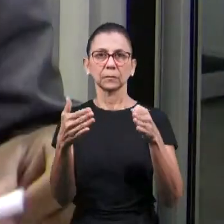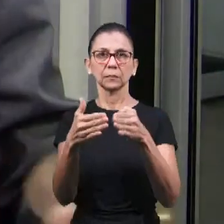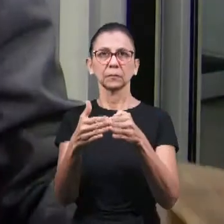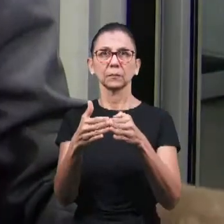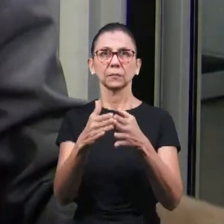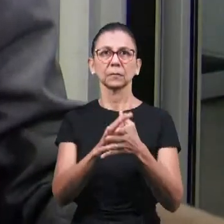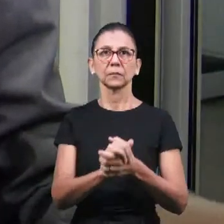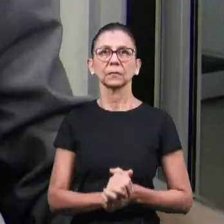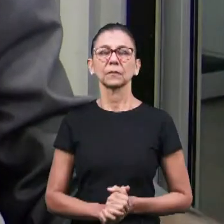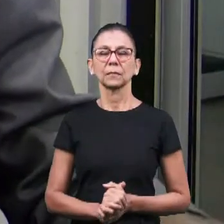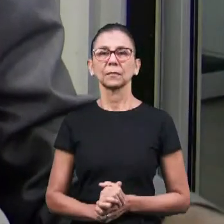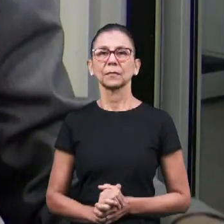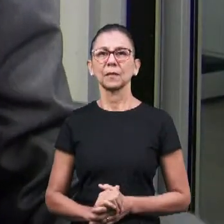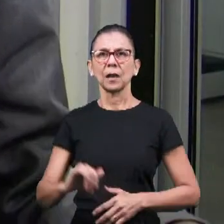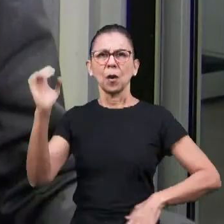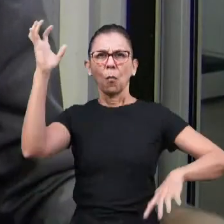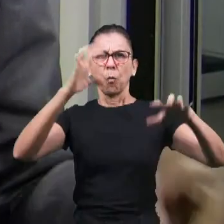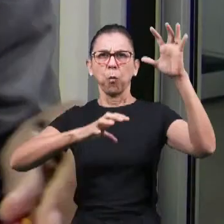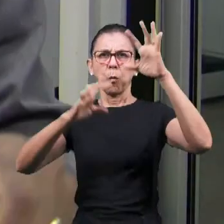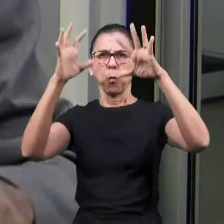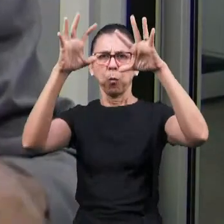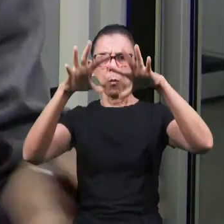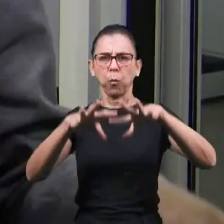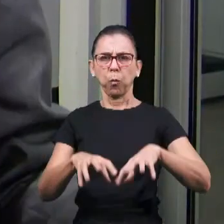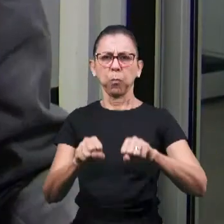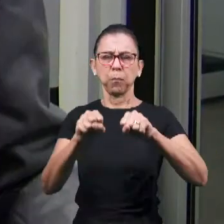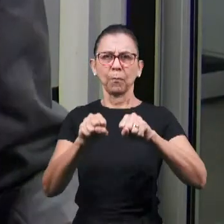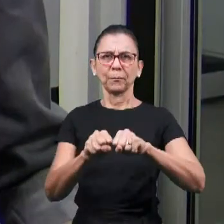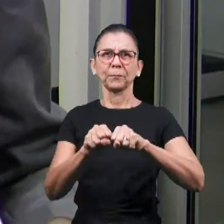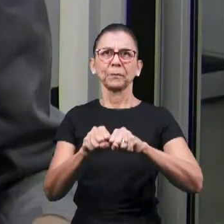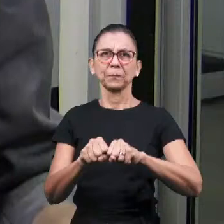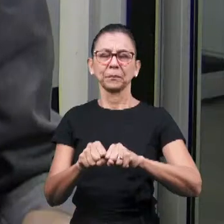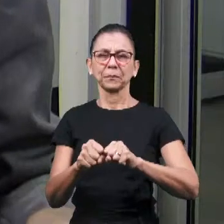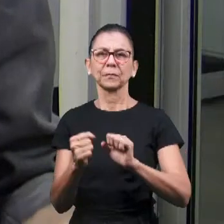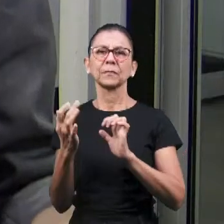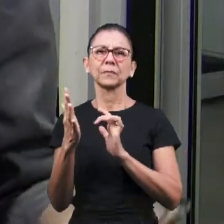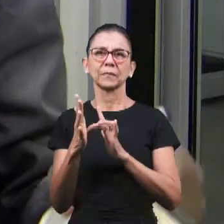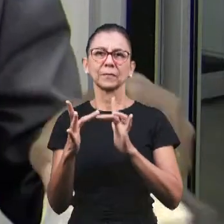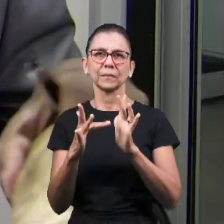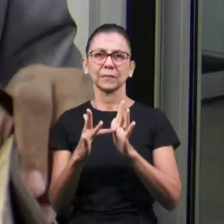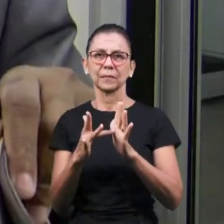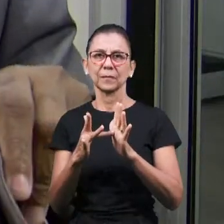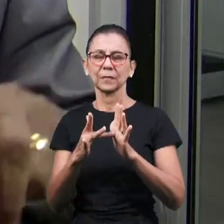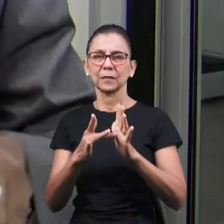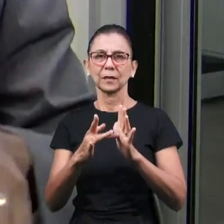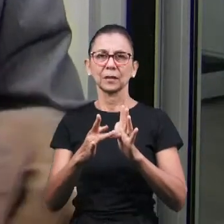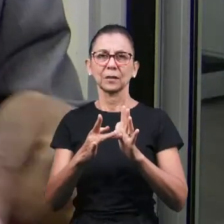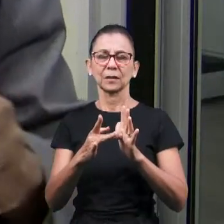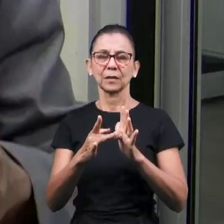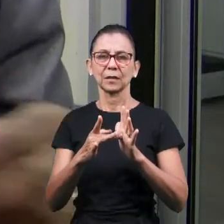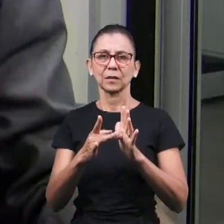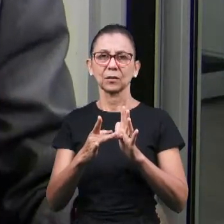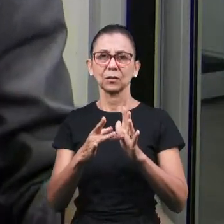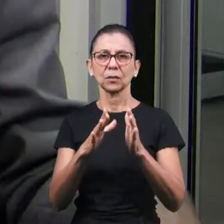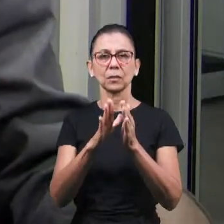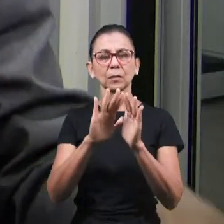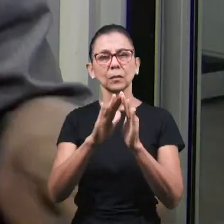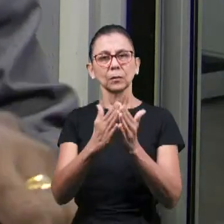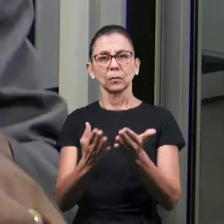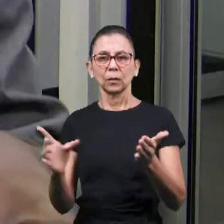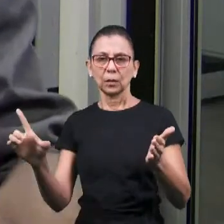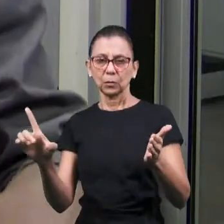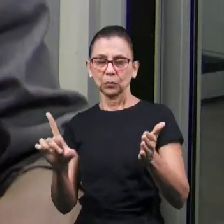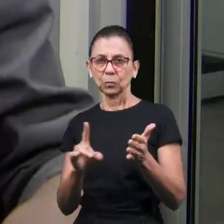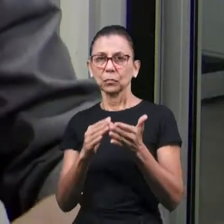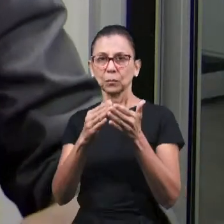quando a tempestade passou. Amém. Louvado seja. Jesus entrou no barco e a tempestade cessou. Amém. Pastor, muito obrigado por ter vindo aqui. A paz do Senhor. E eu quero